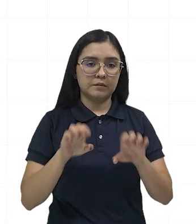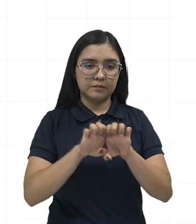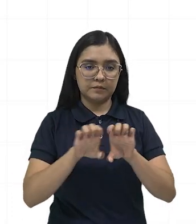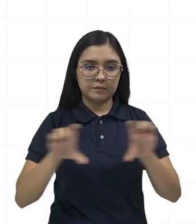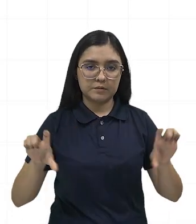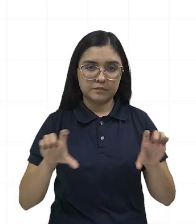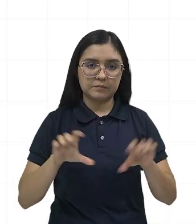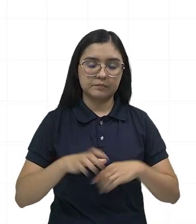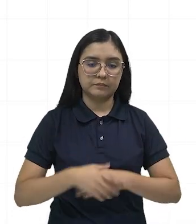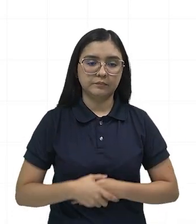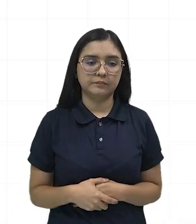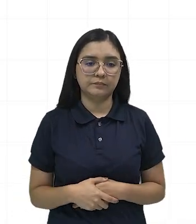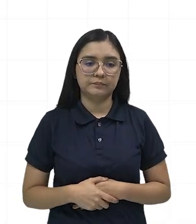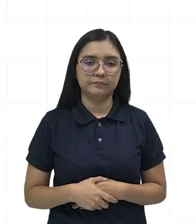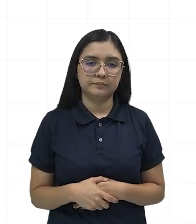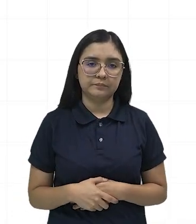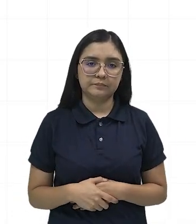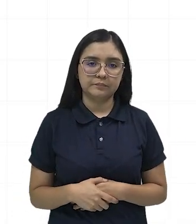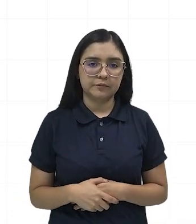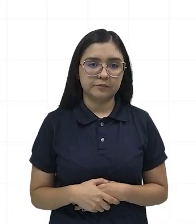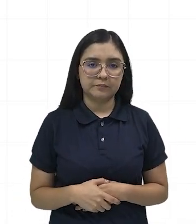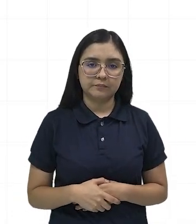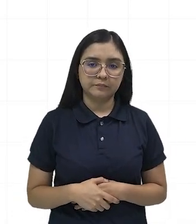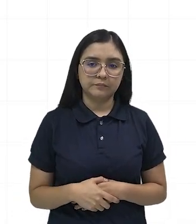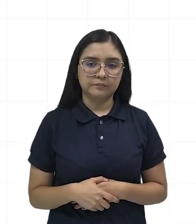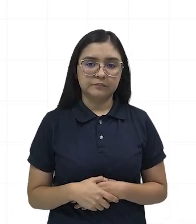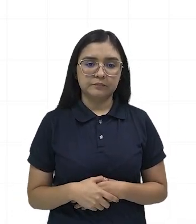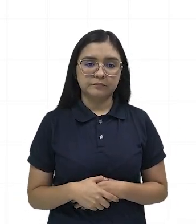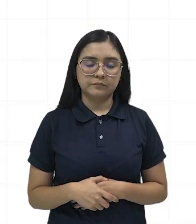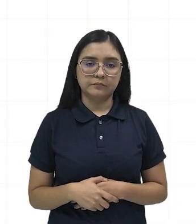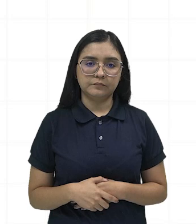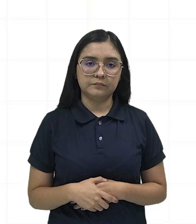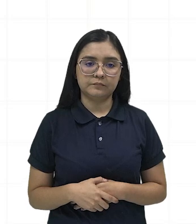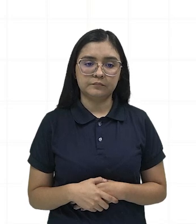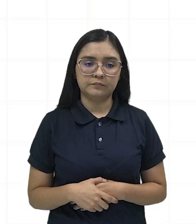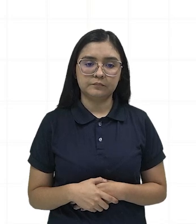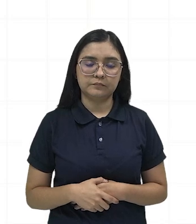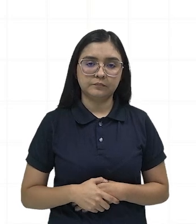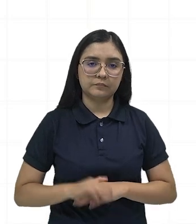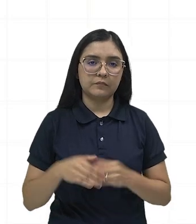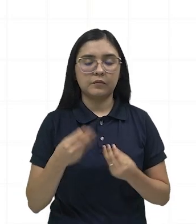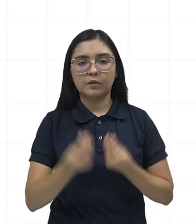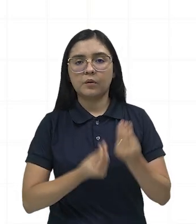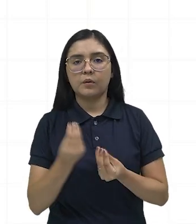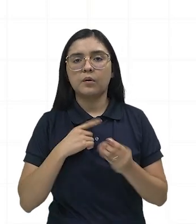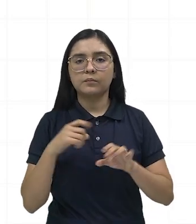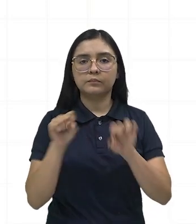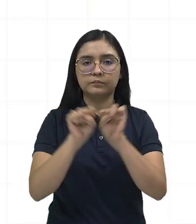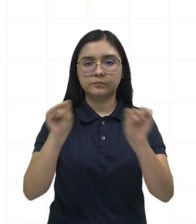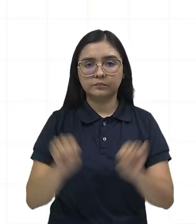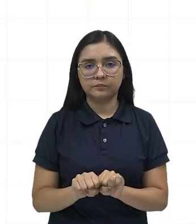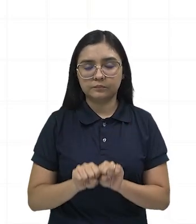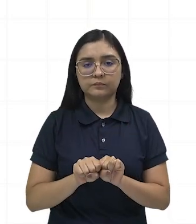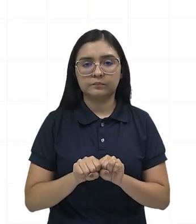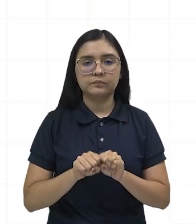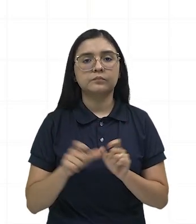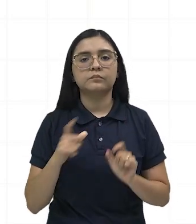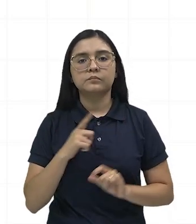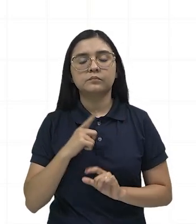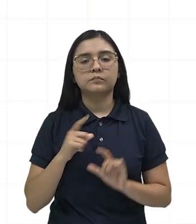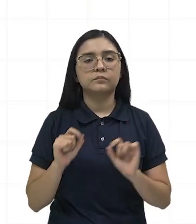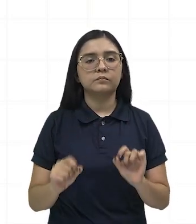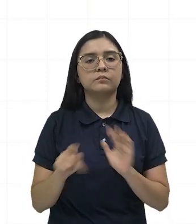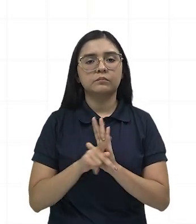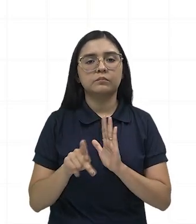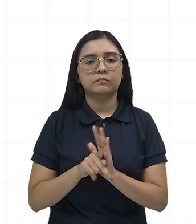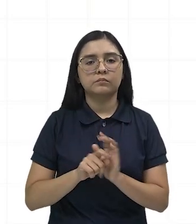minha segunda equação. Como é que ficou, então, o sistema? O sistema é a junção